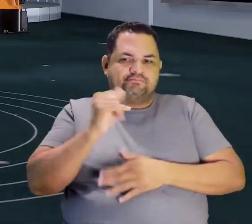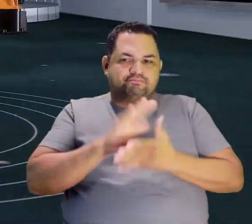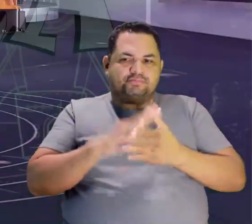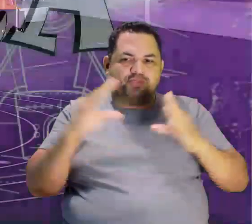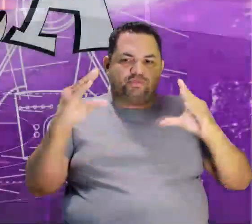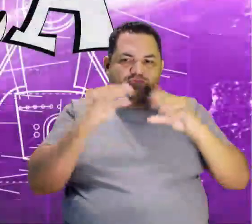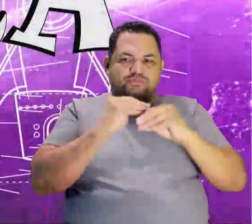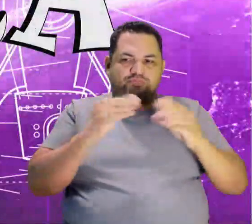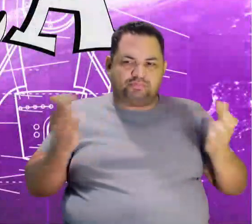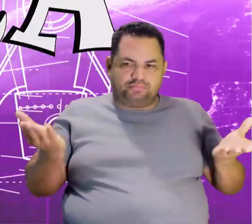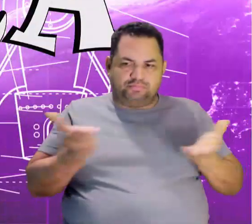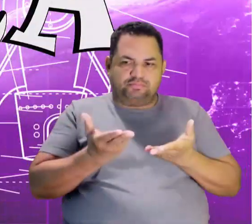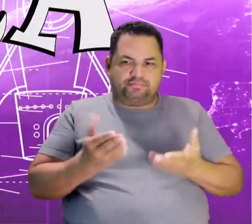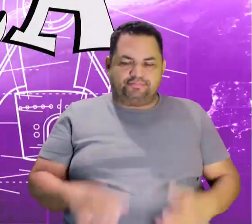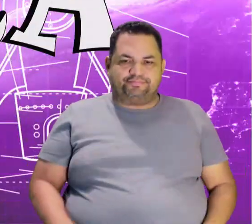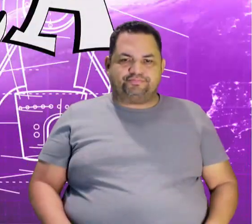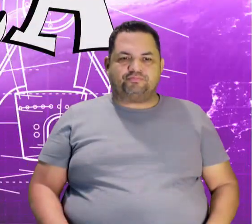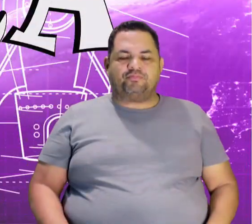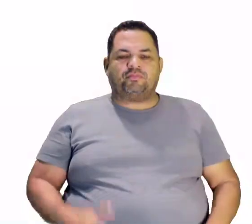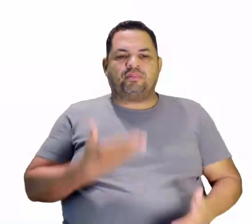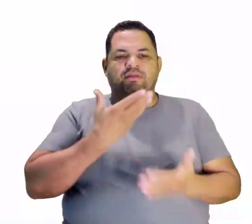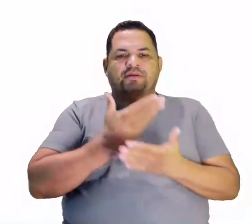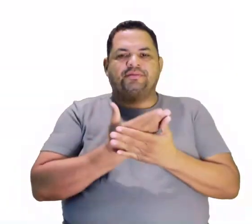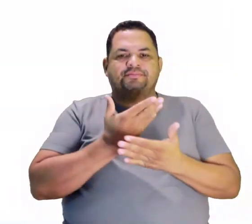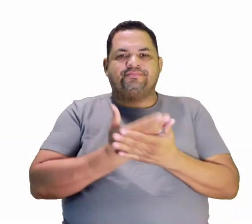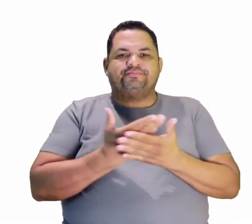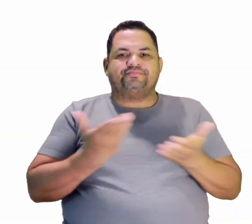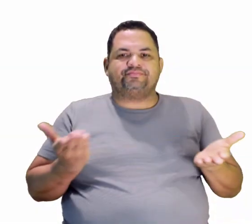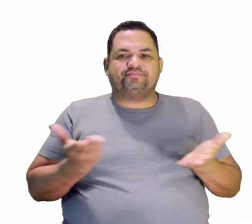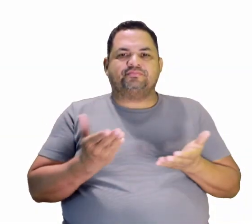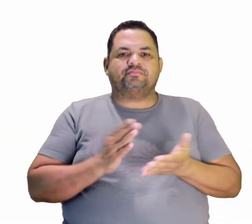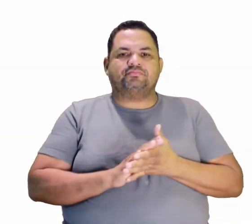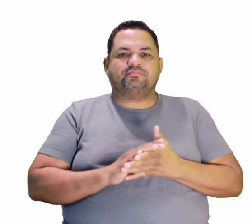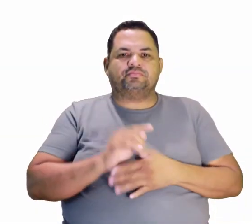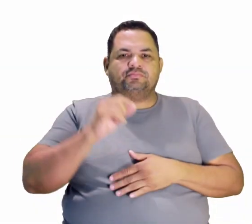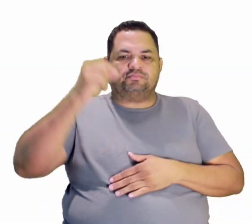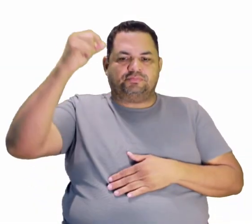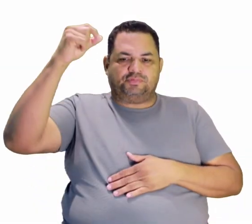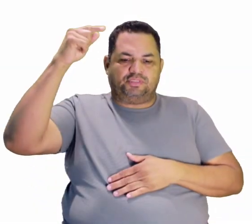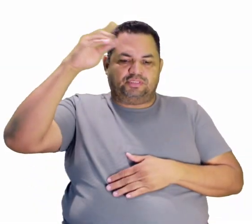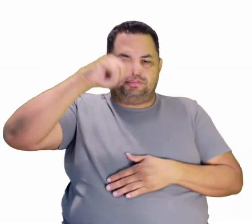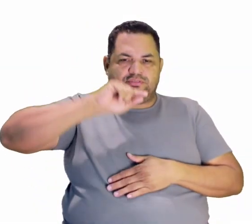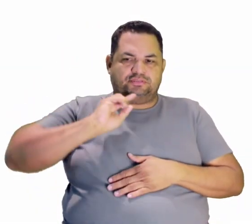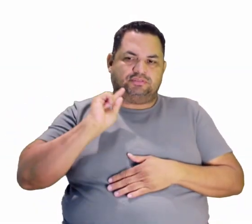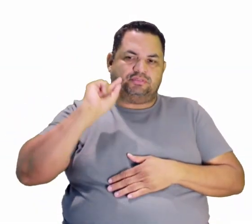resumo de hoje, da nossa aula sobre lançamento oblíquo.